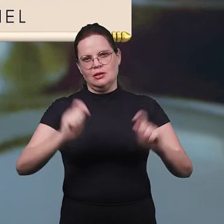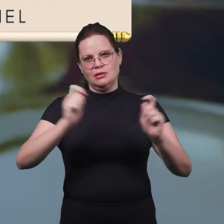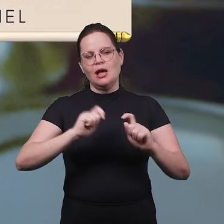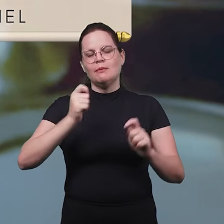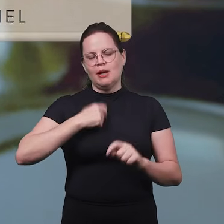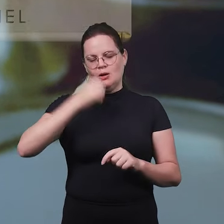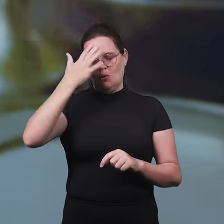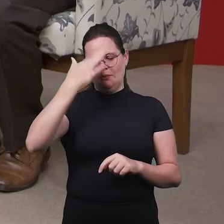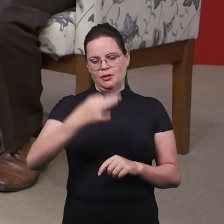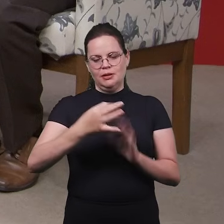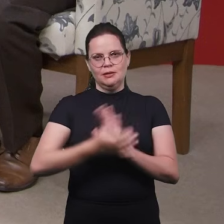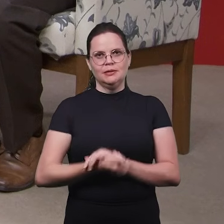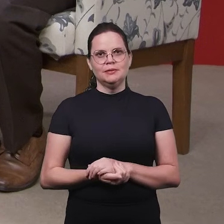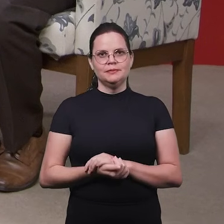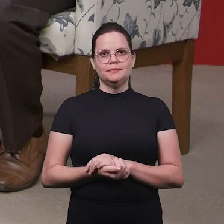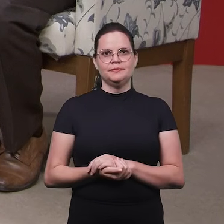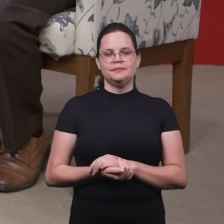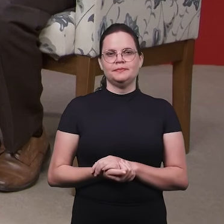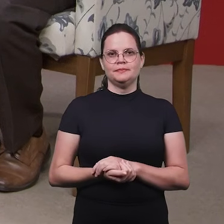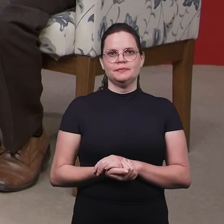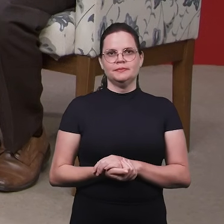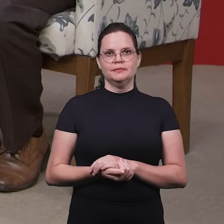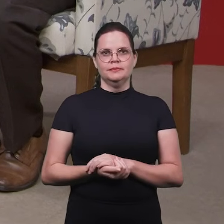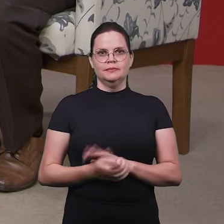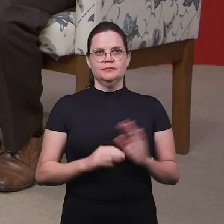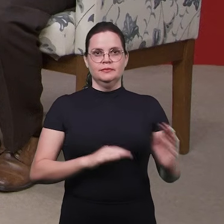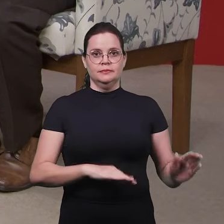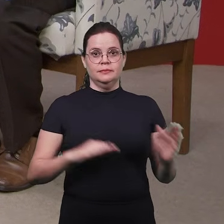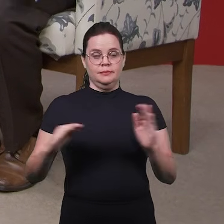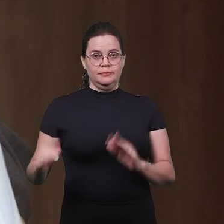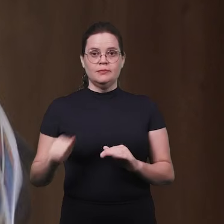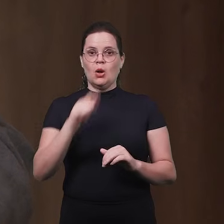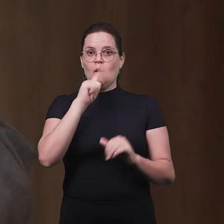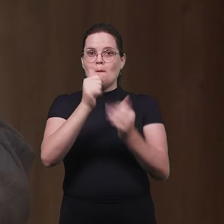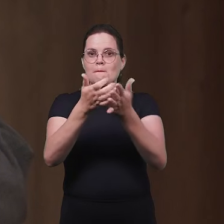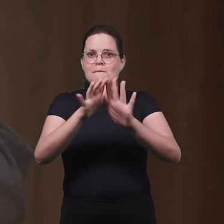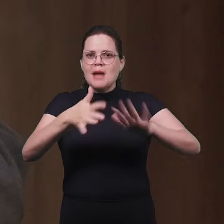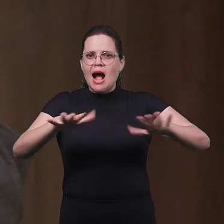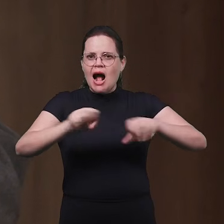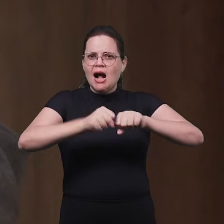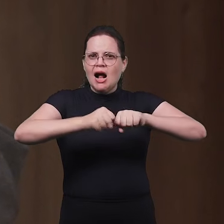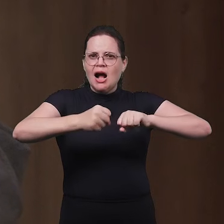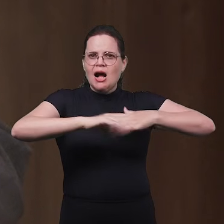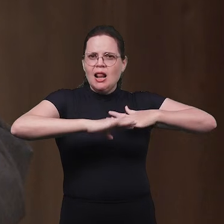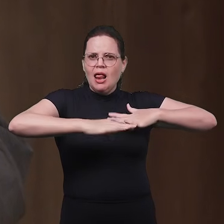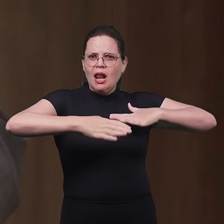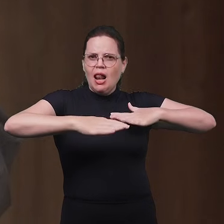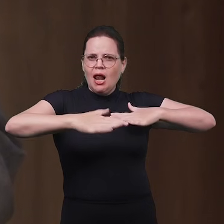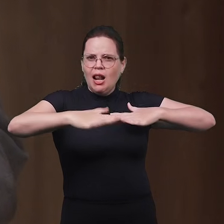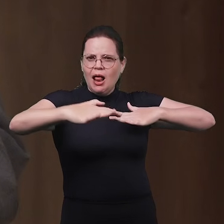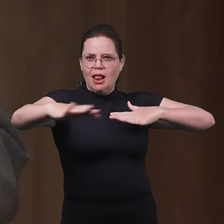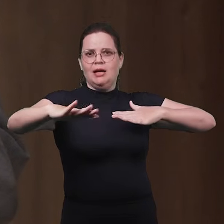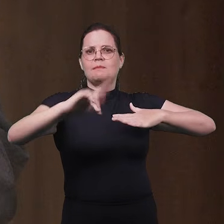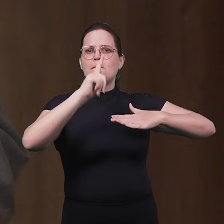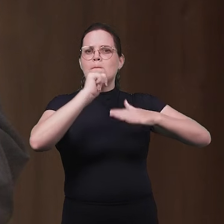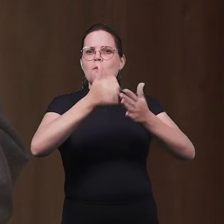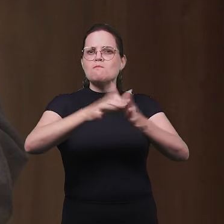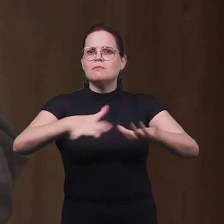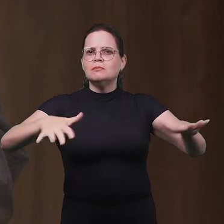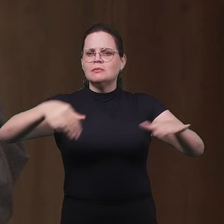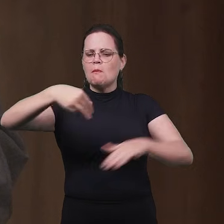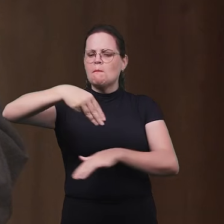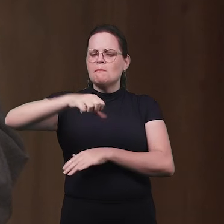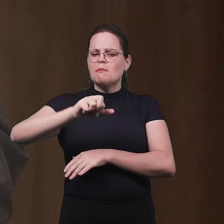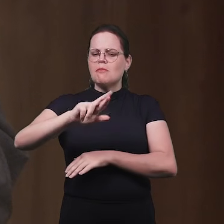Vai facilitar. Né? Vai facilitar. Bom, eles subiam do mar. O que significa